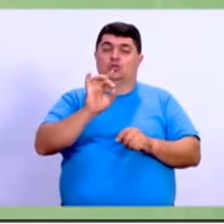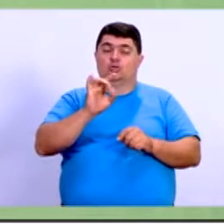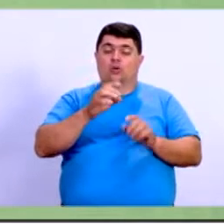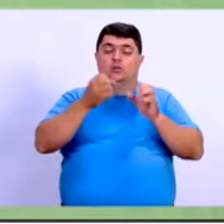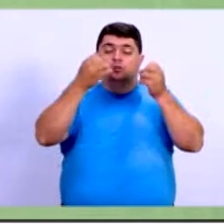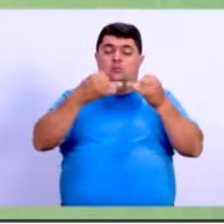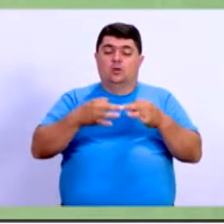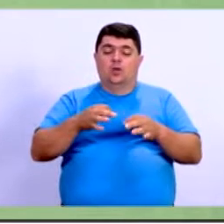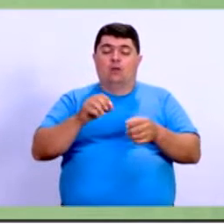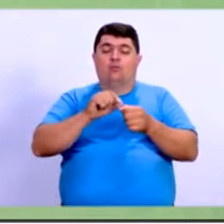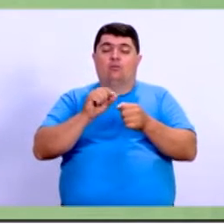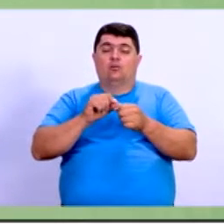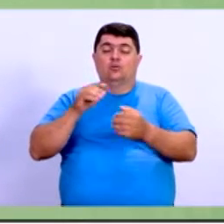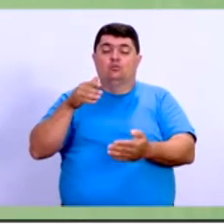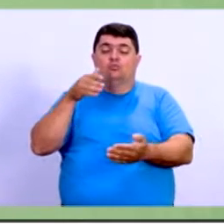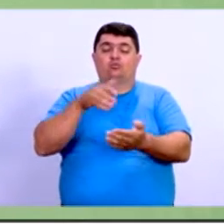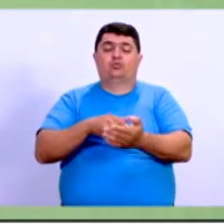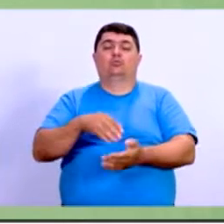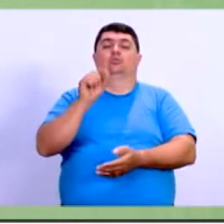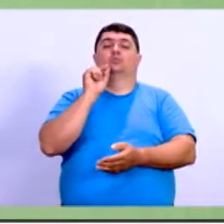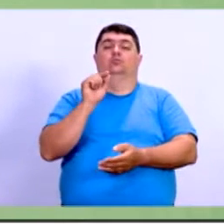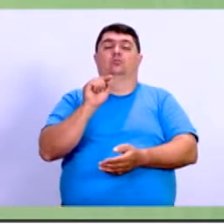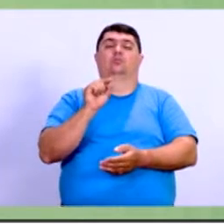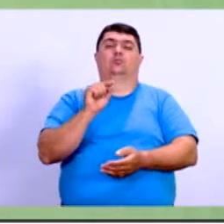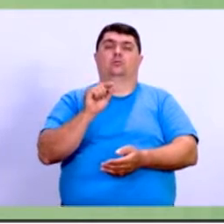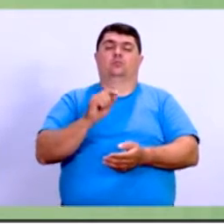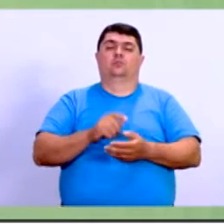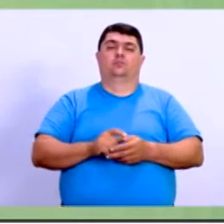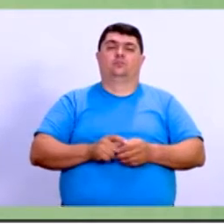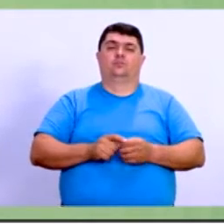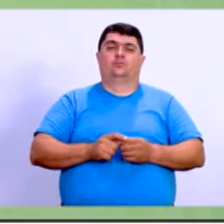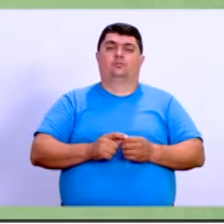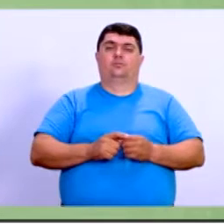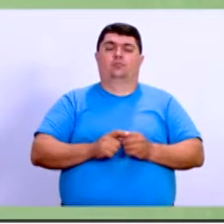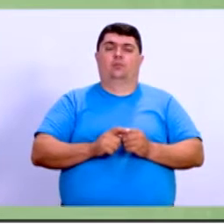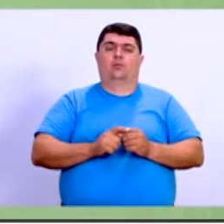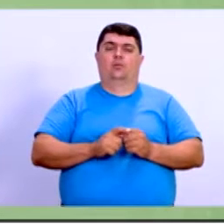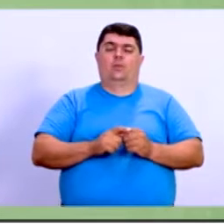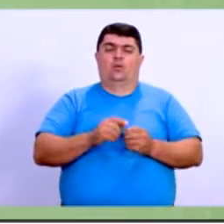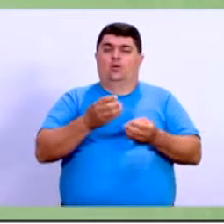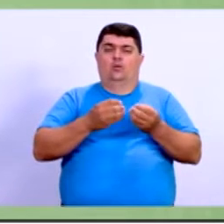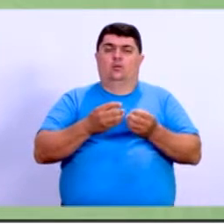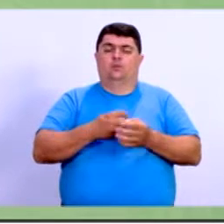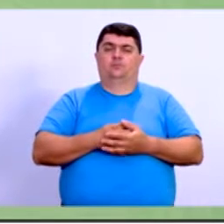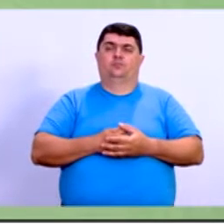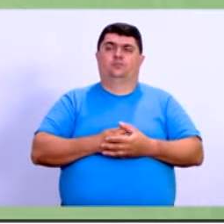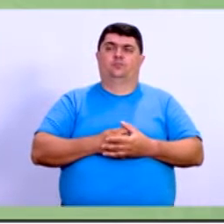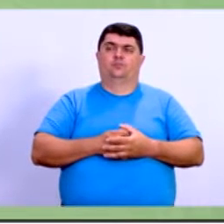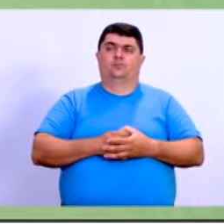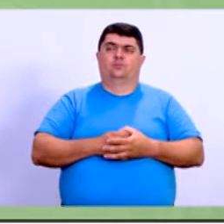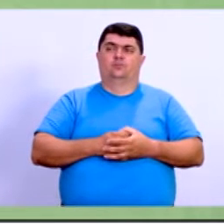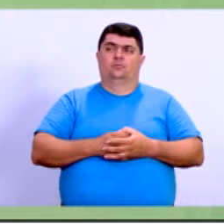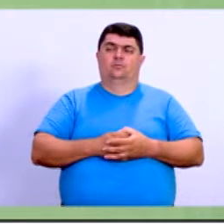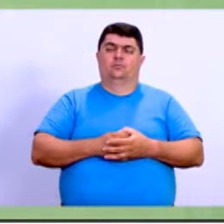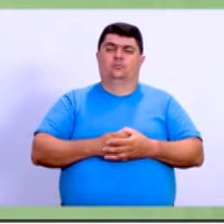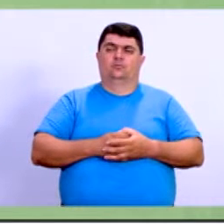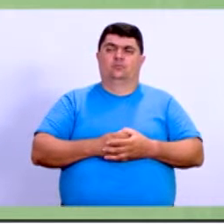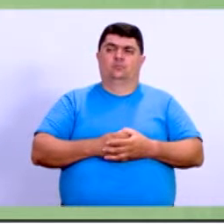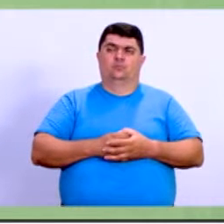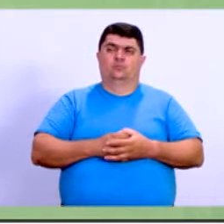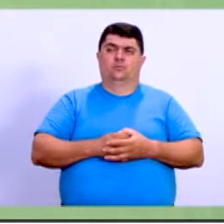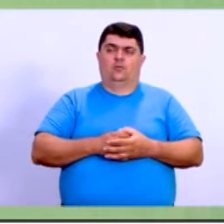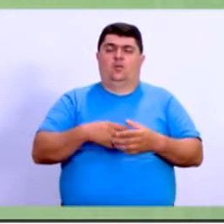da programação para desenvolver aquela parte do sistema. Eu tenho que me preocupar com o que vai ser feito. O problema deve ser